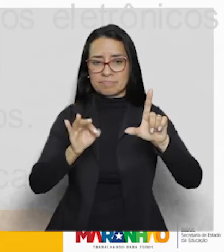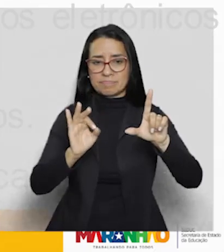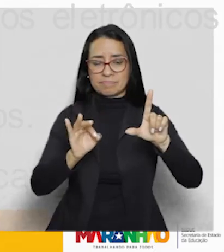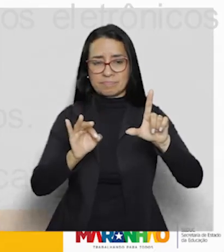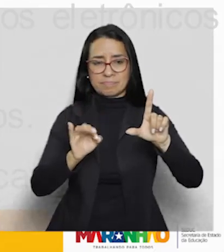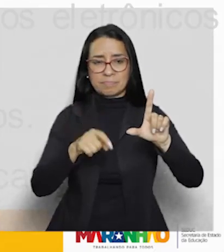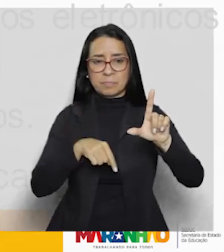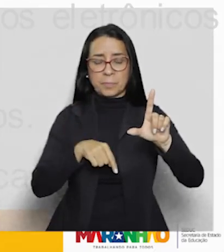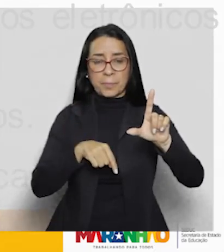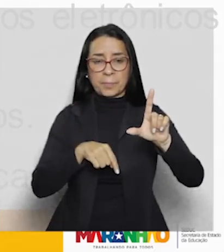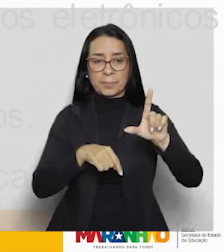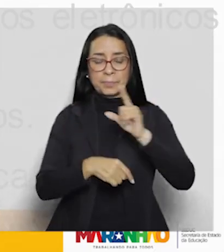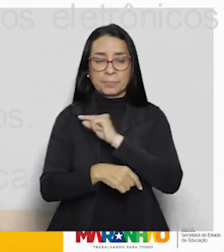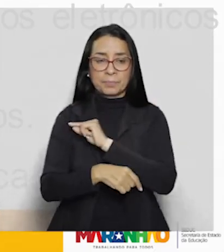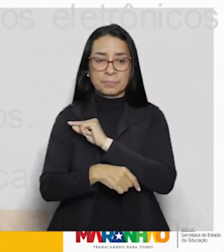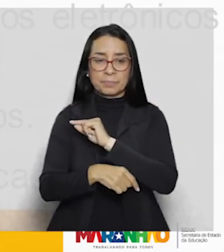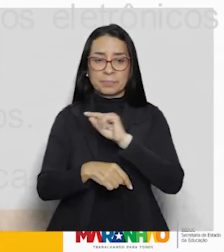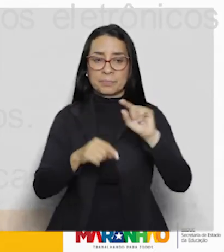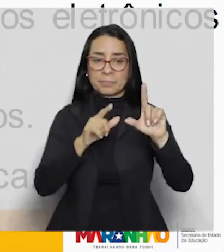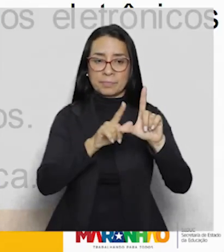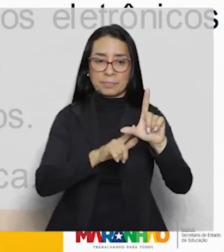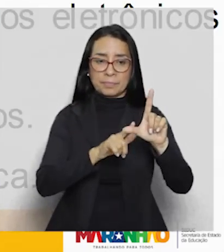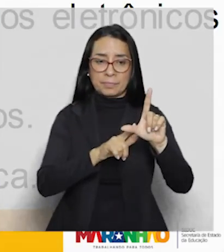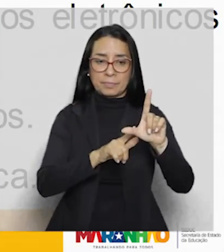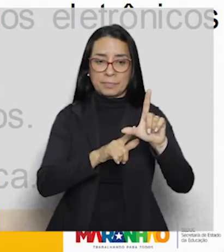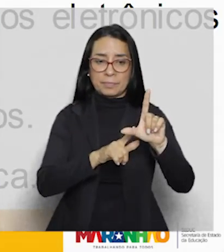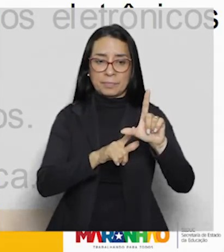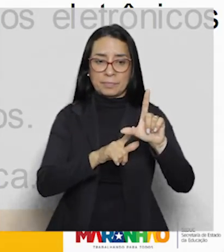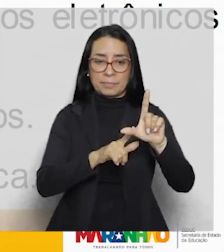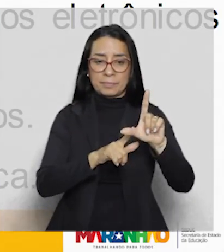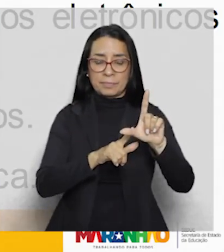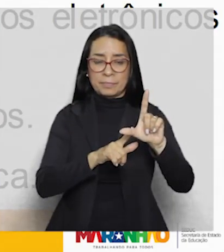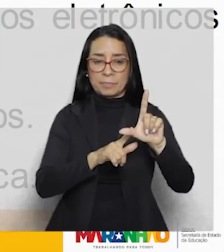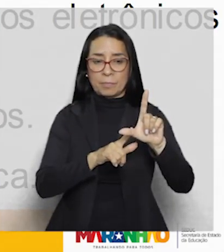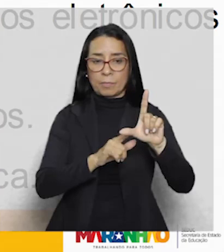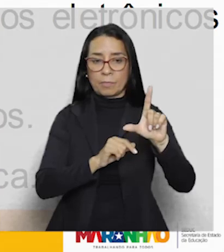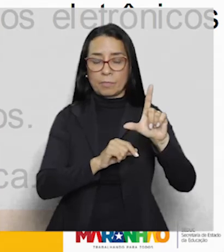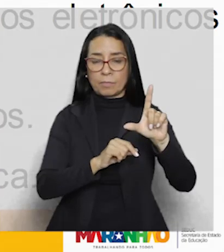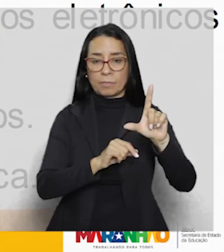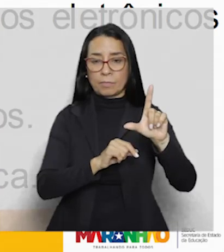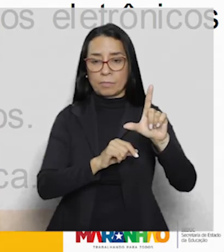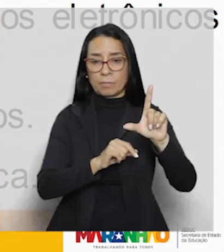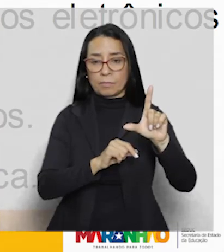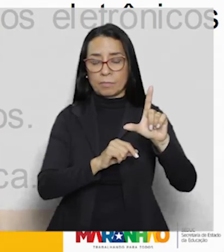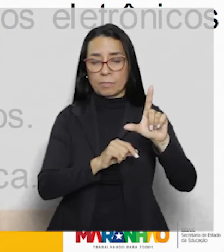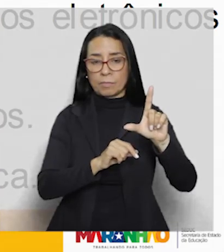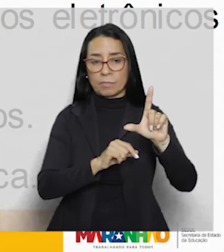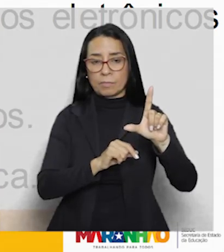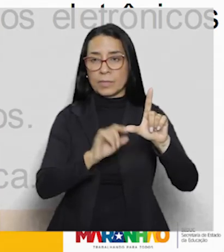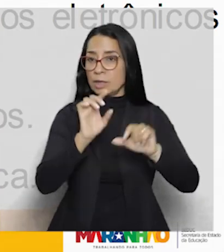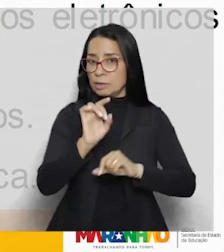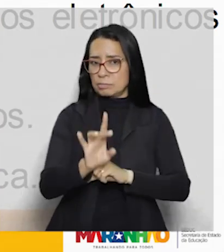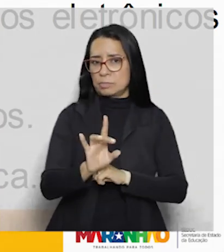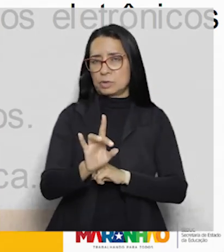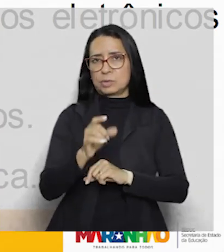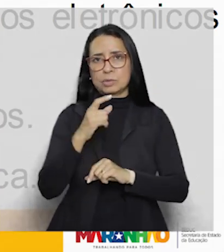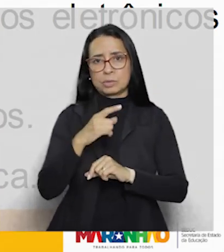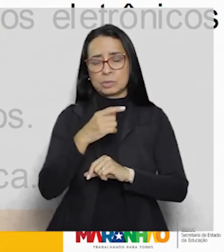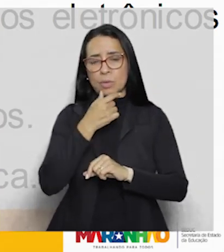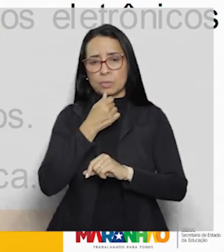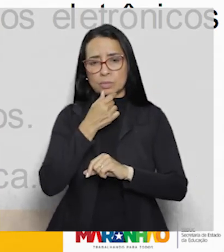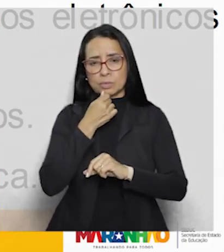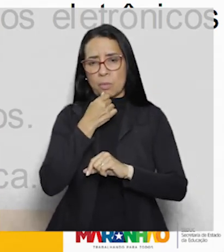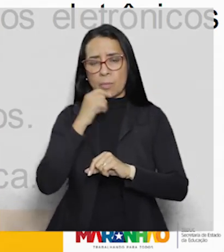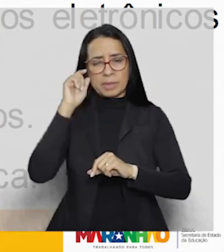pesado, né? Há realmente uma punição dos agressores racistas pelo Estado americano? Ou só os homens pretos e as mulheres pretas